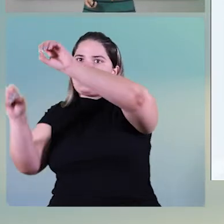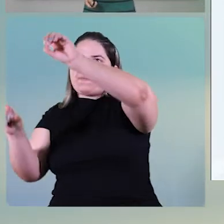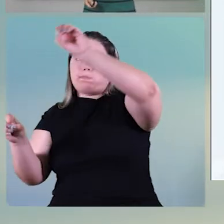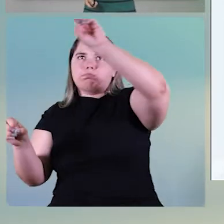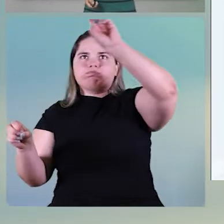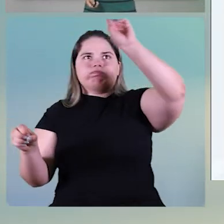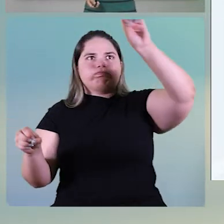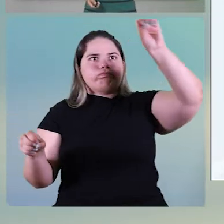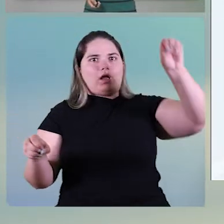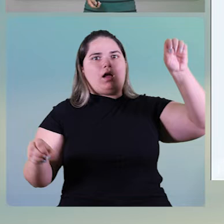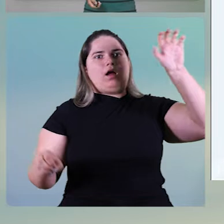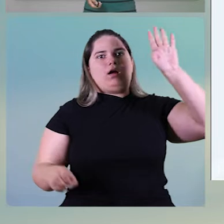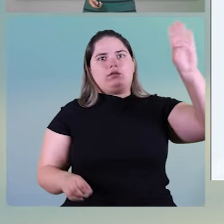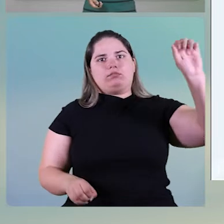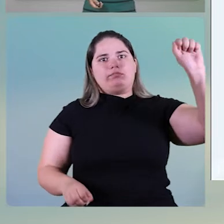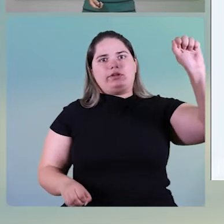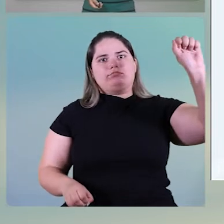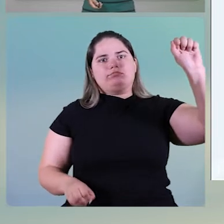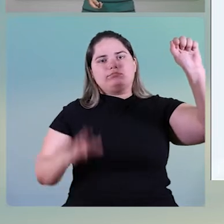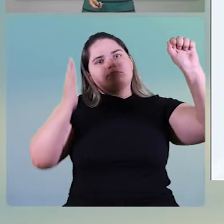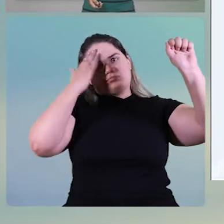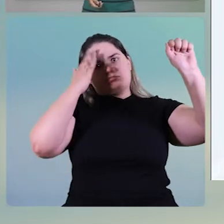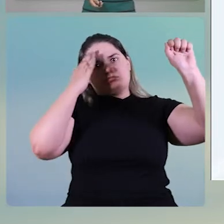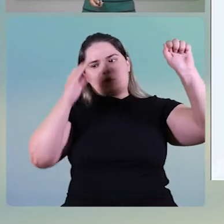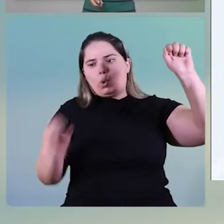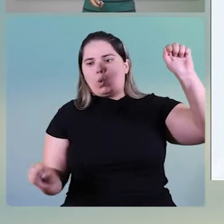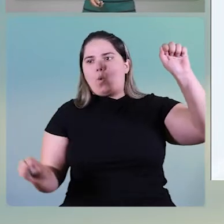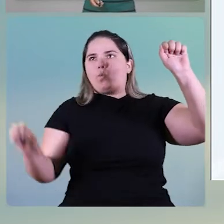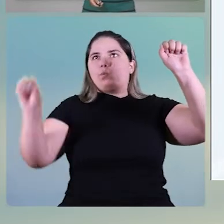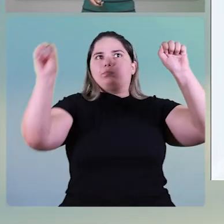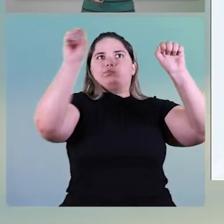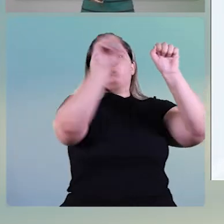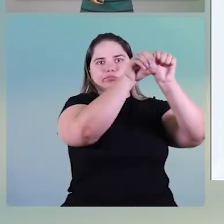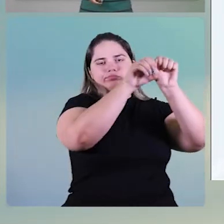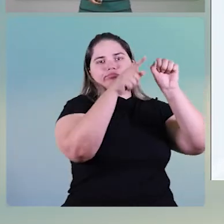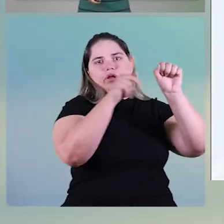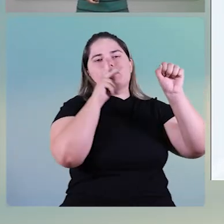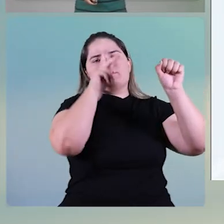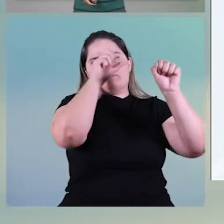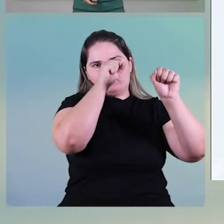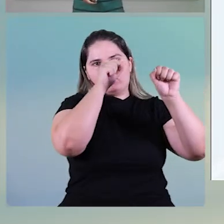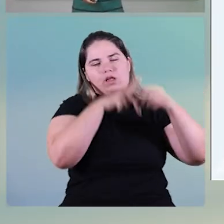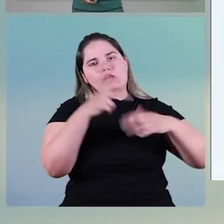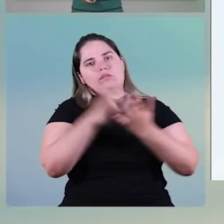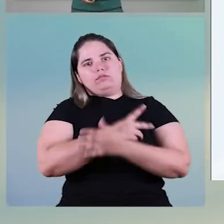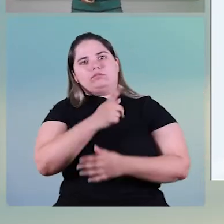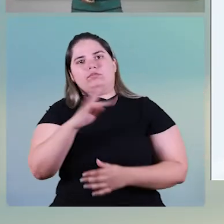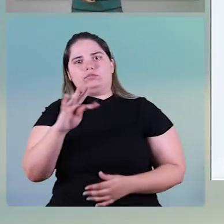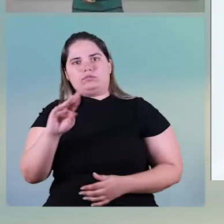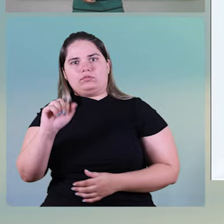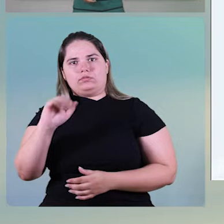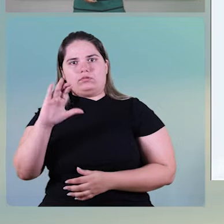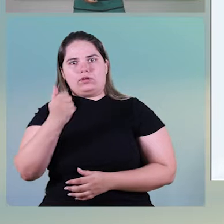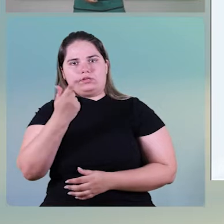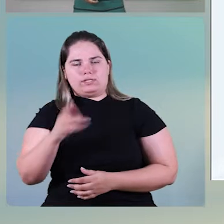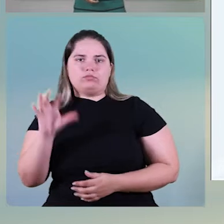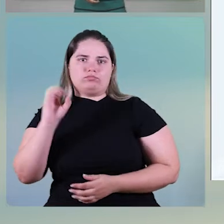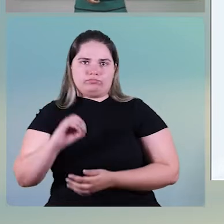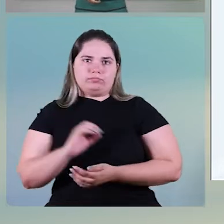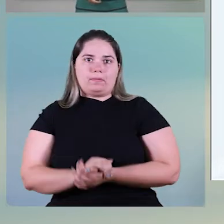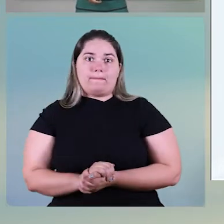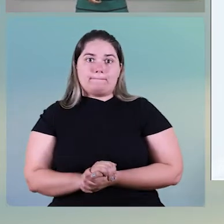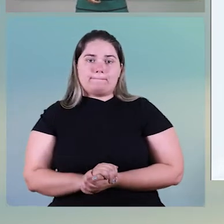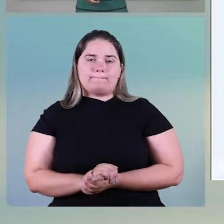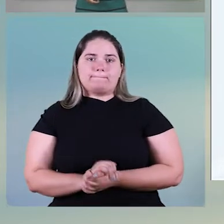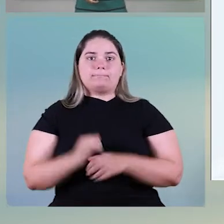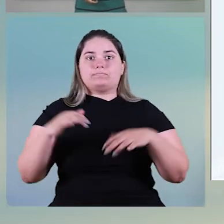se transmite ao longo da corda até atingir o bloco A, fazendo aparecer essa força para a direita, lá no bloco